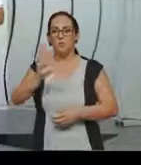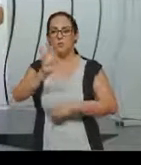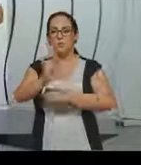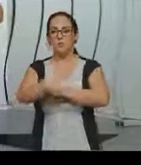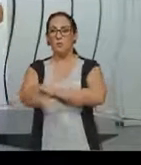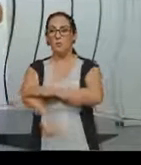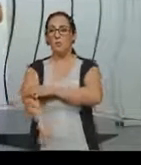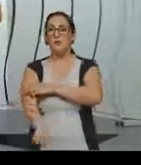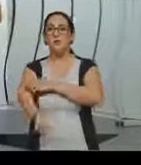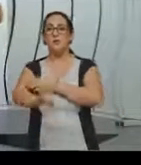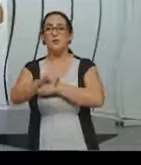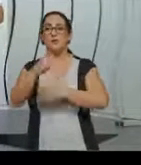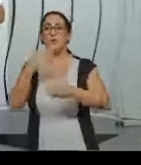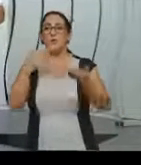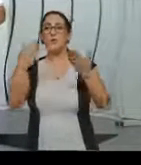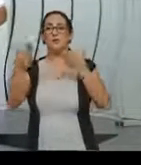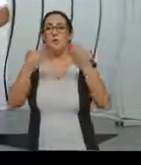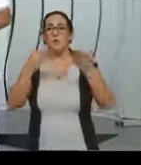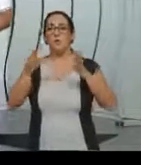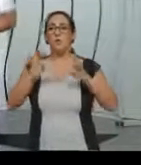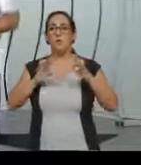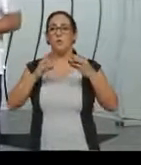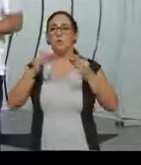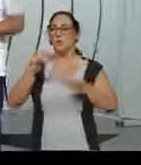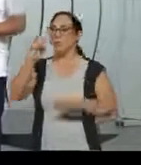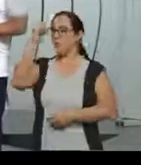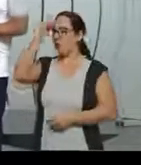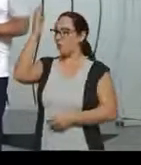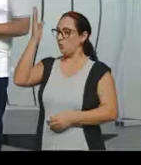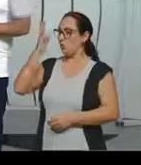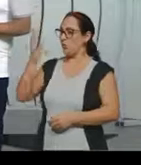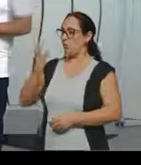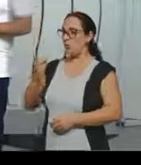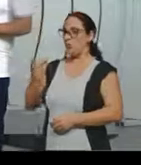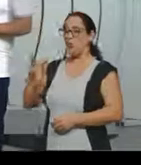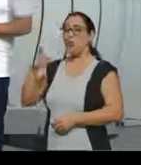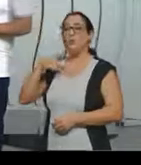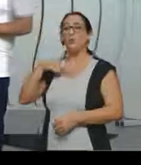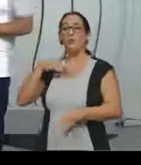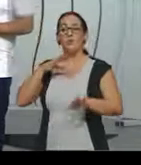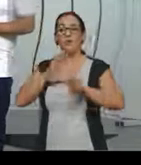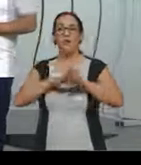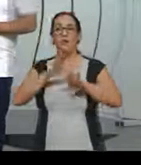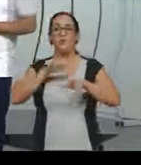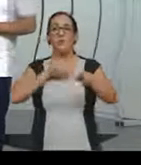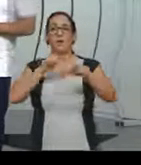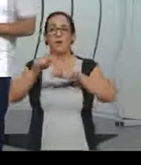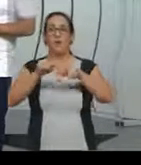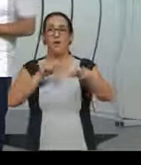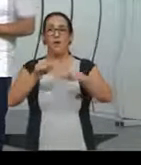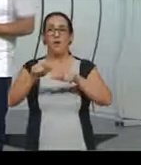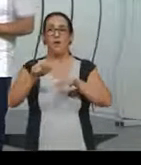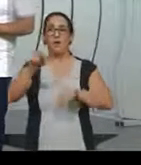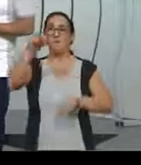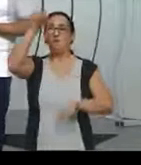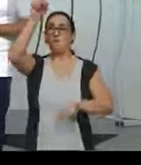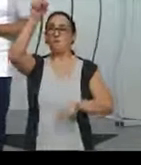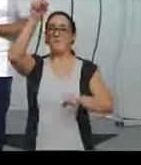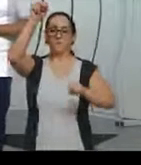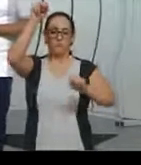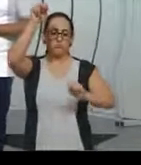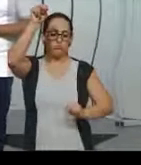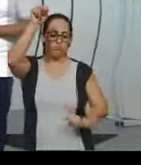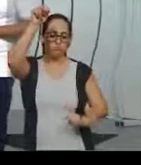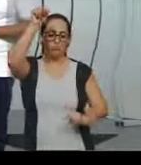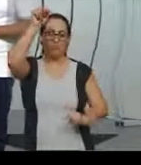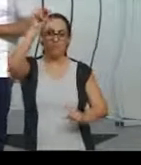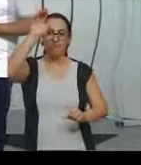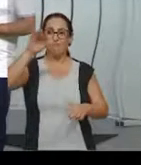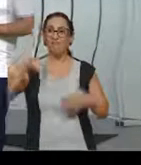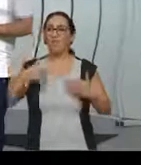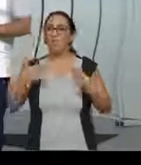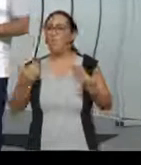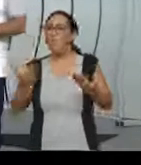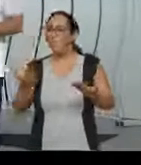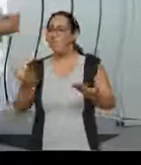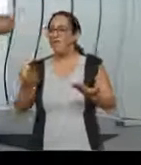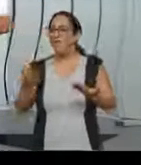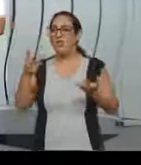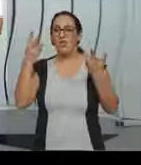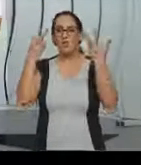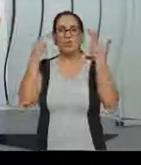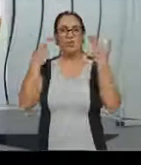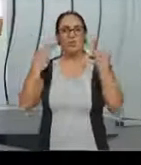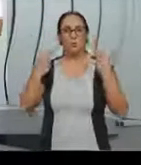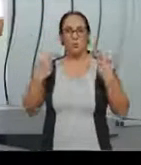mais oportunidades de trabalho nas regiões Sudeste e Sul do que no restante do país, tá? Então, era